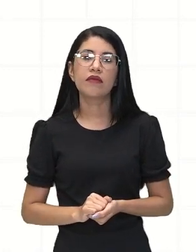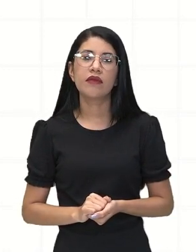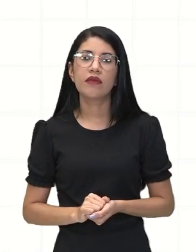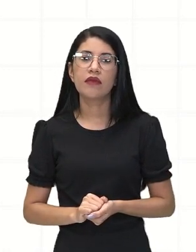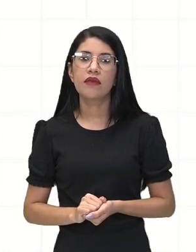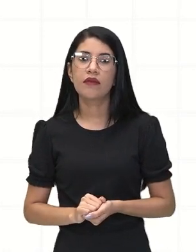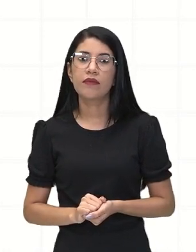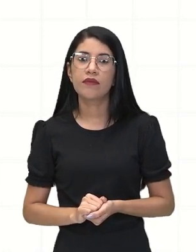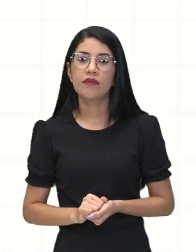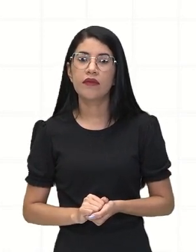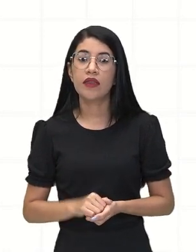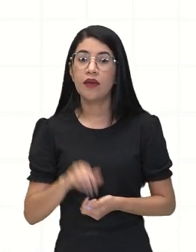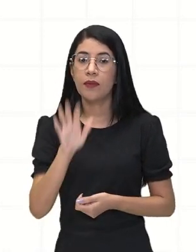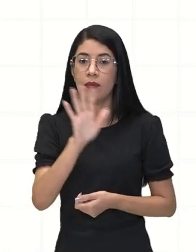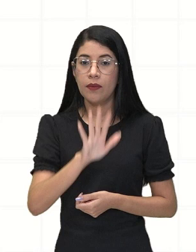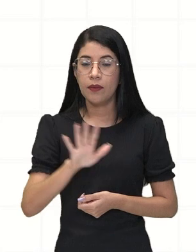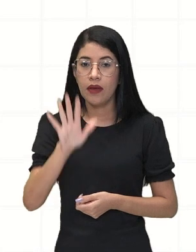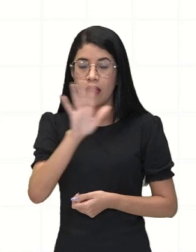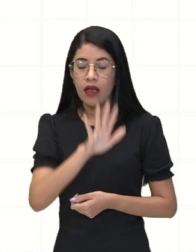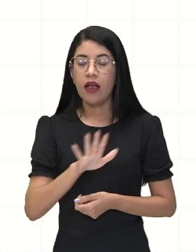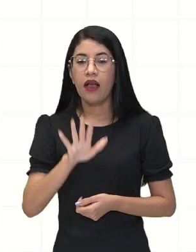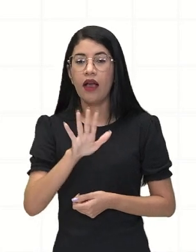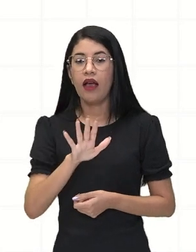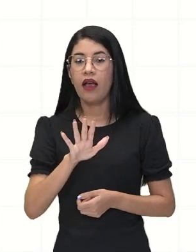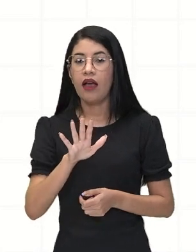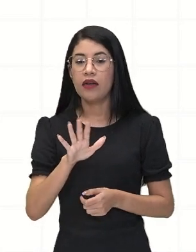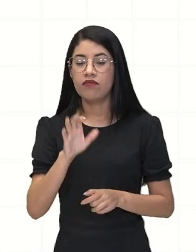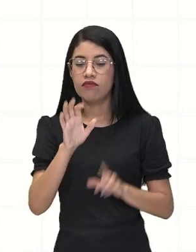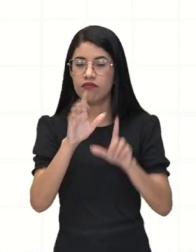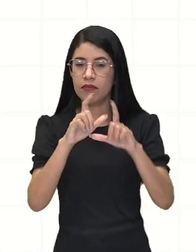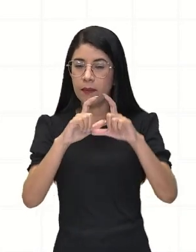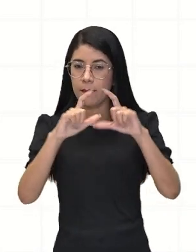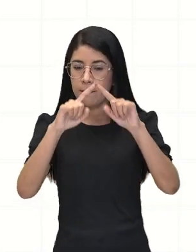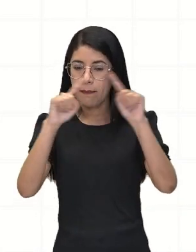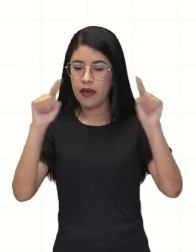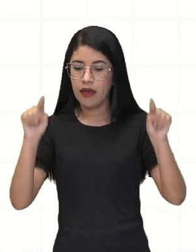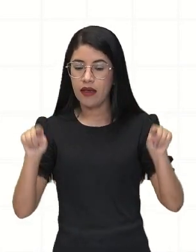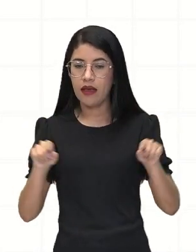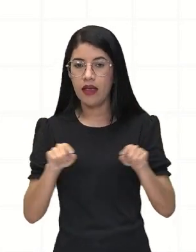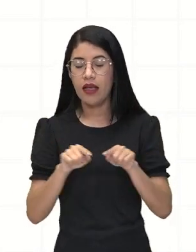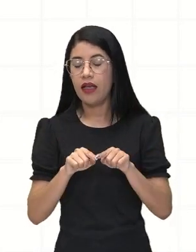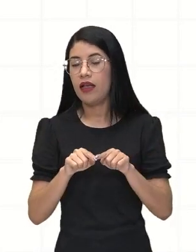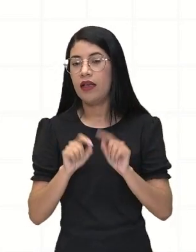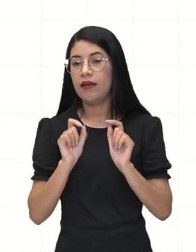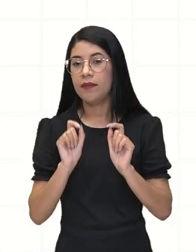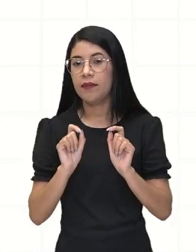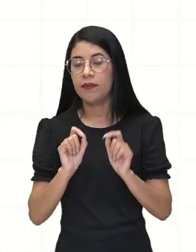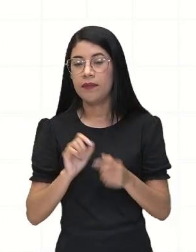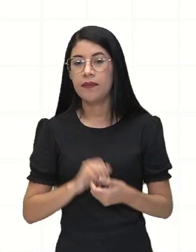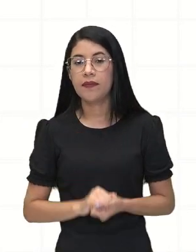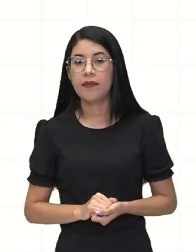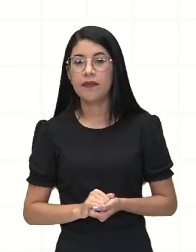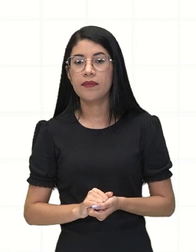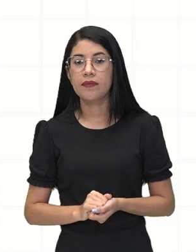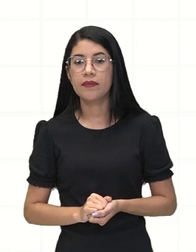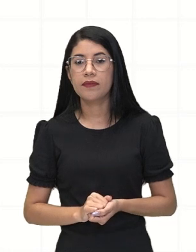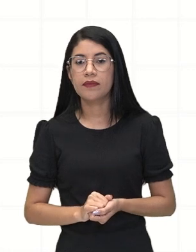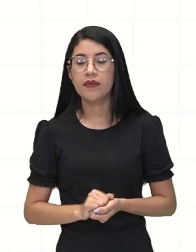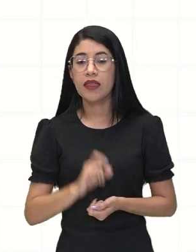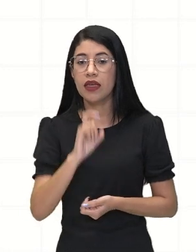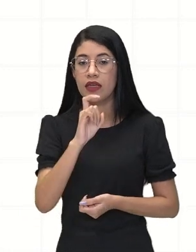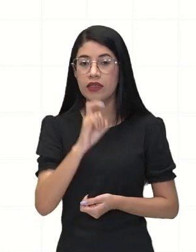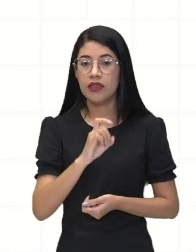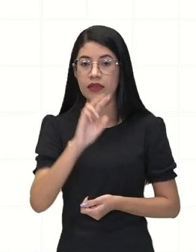área colorida, que é o que sobra aqui, ó, essa região colorida, vai ser exatamente quem? X